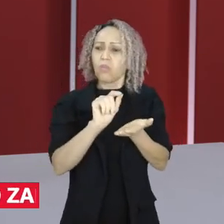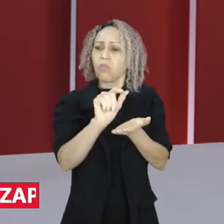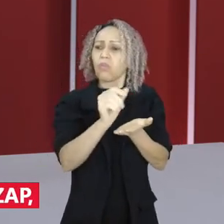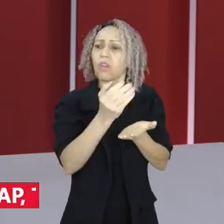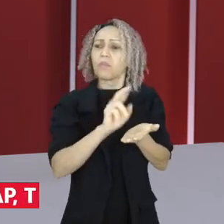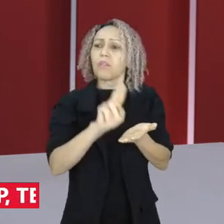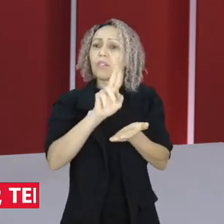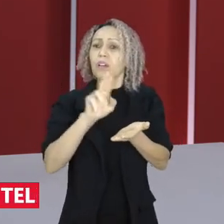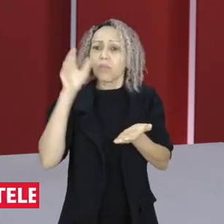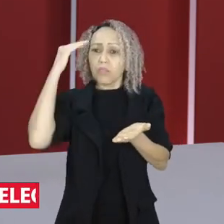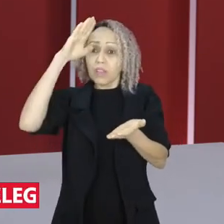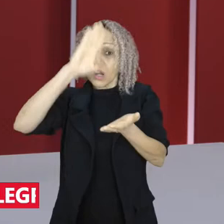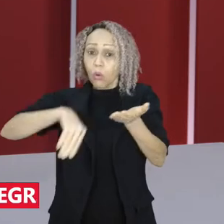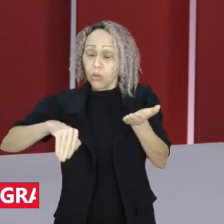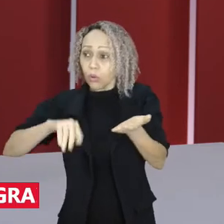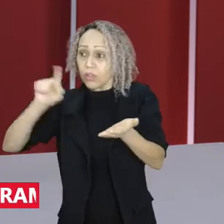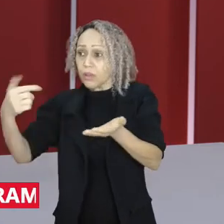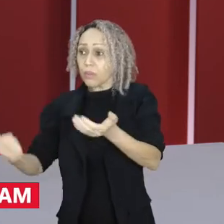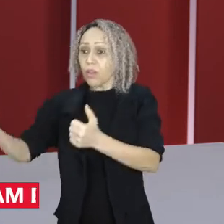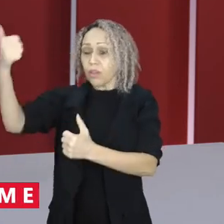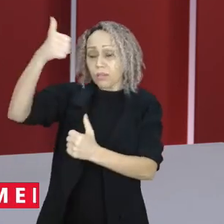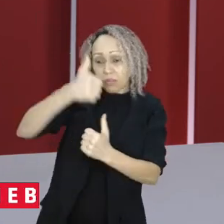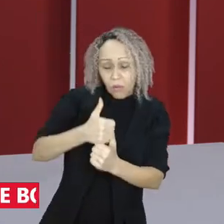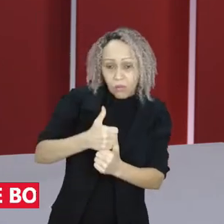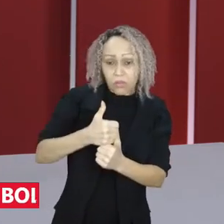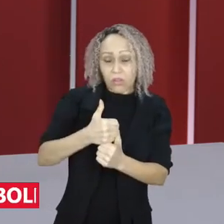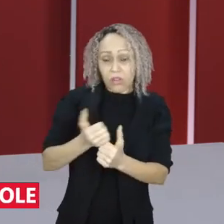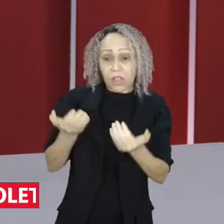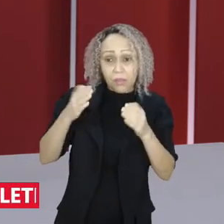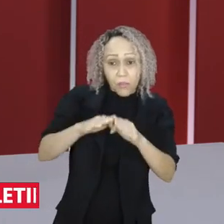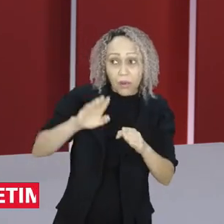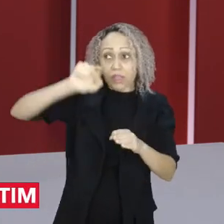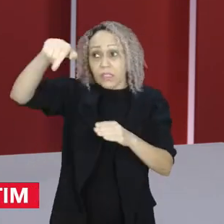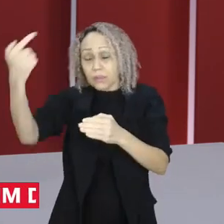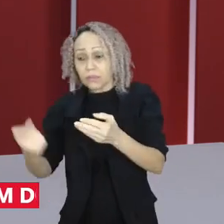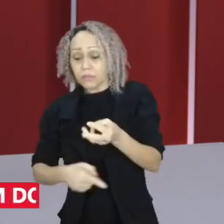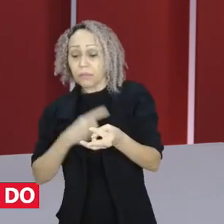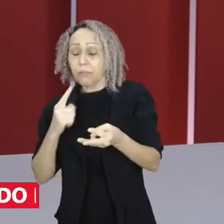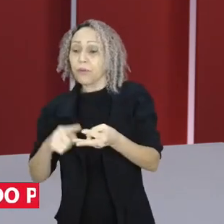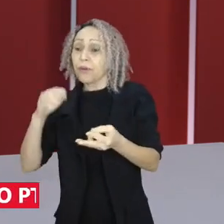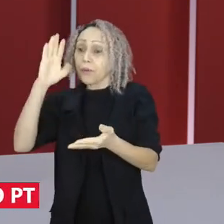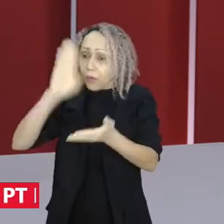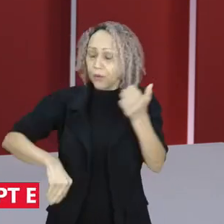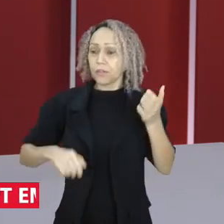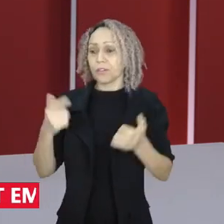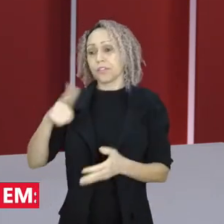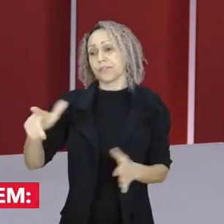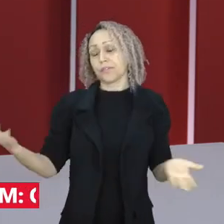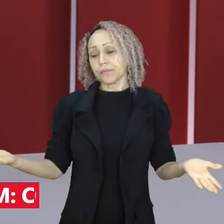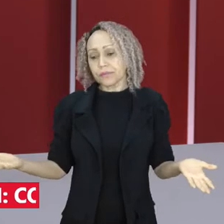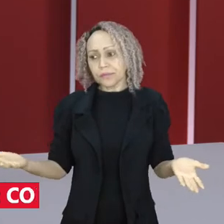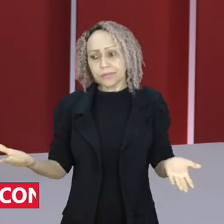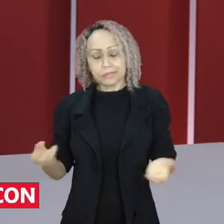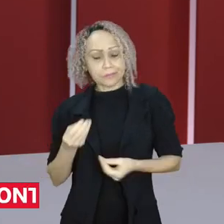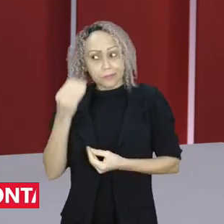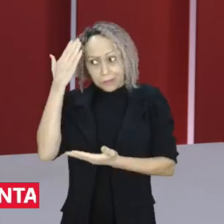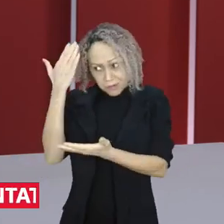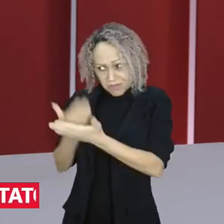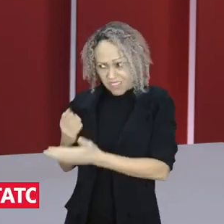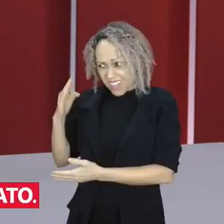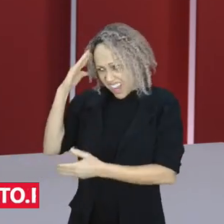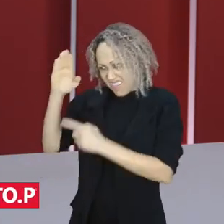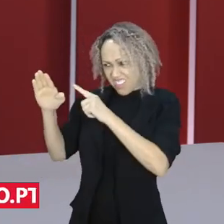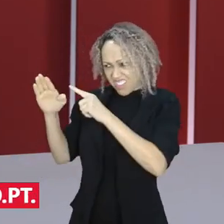em caixa e não tem como acompanhar conta de luz com conta de água segurança no Campus né Então tá uma loucura